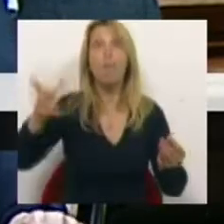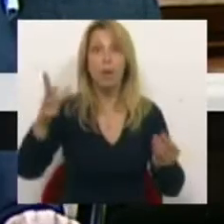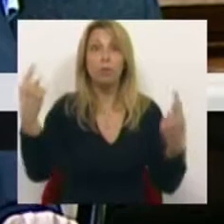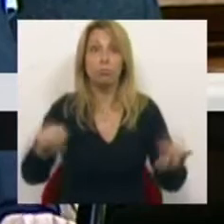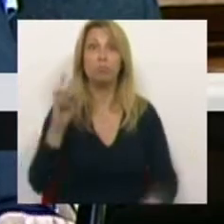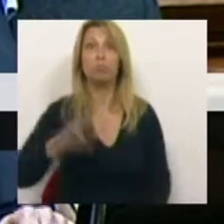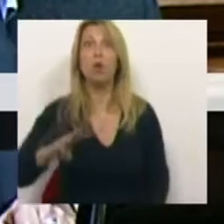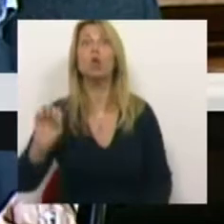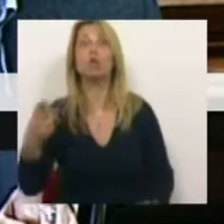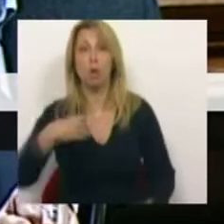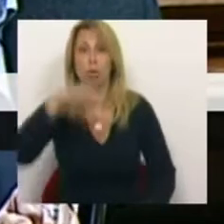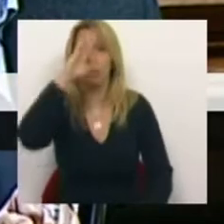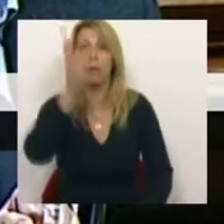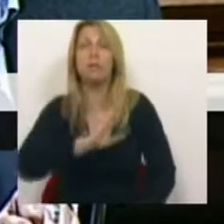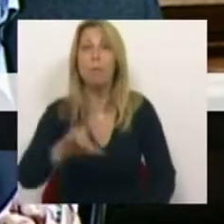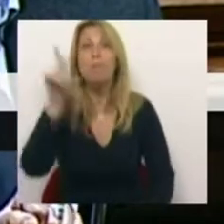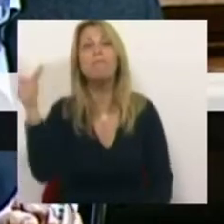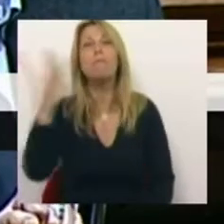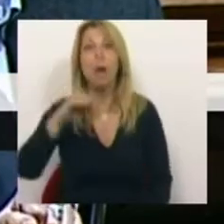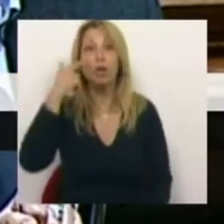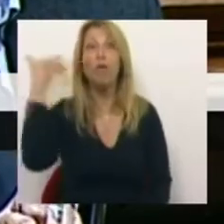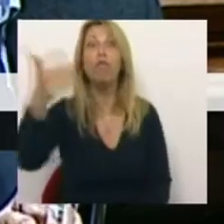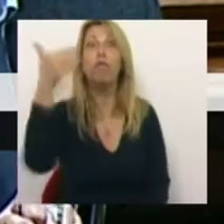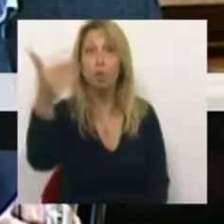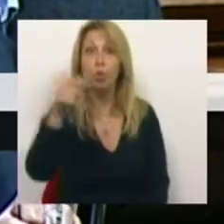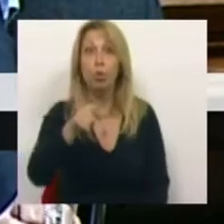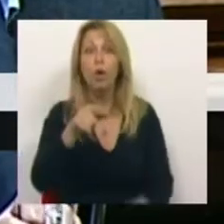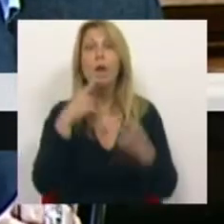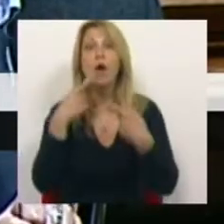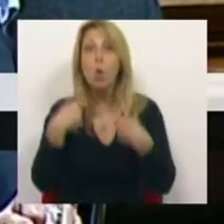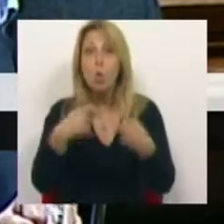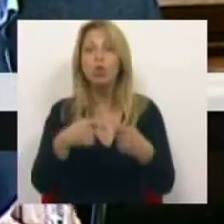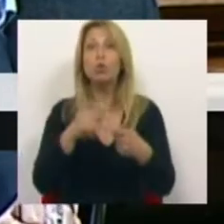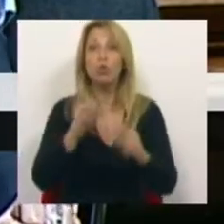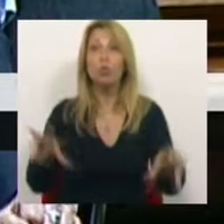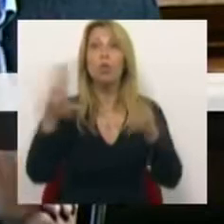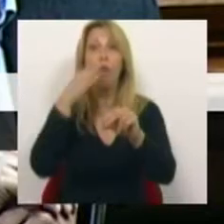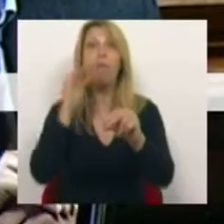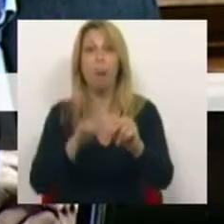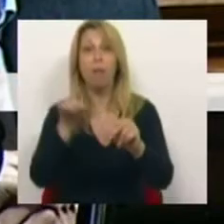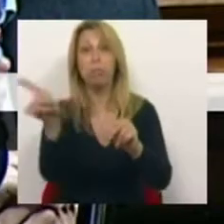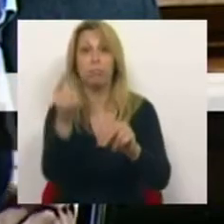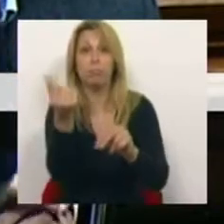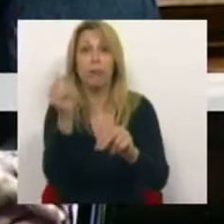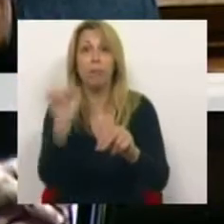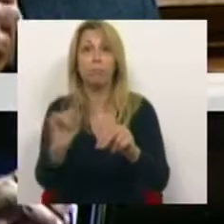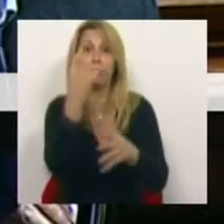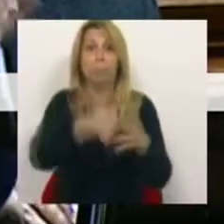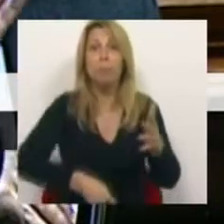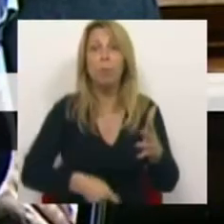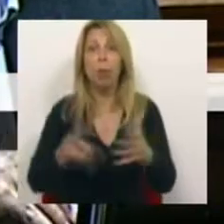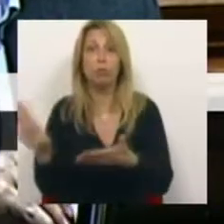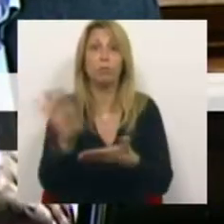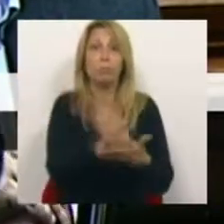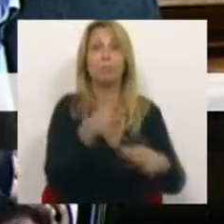mais, sabemos que os custos futuros do novo banco também serão sempre imputados de alguma forma aos contribuintes, que mais não seja por garantias